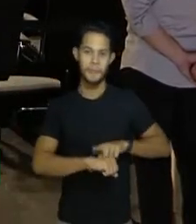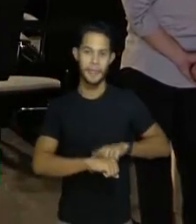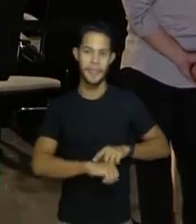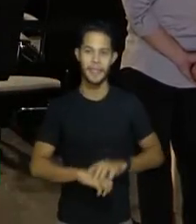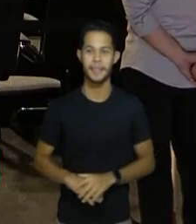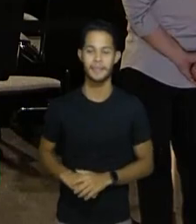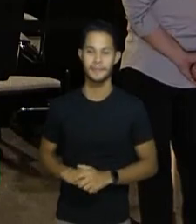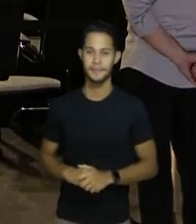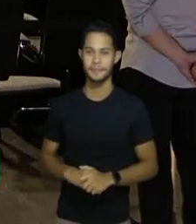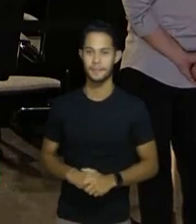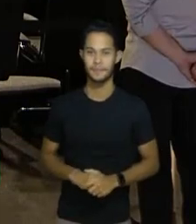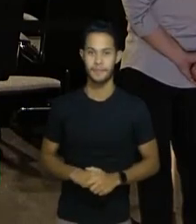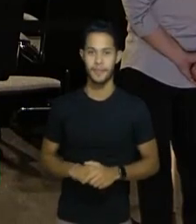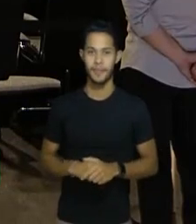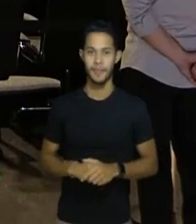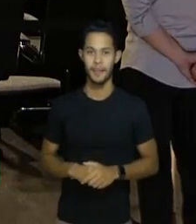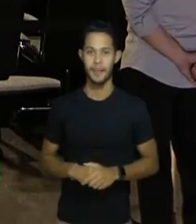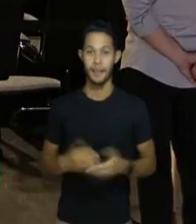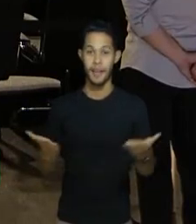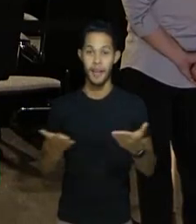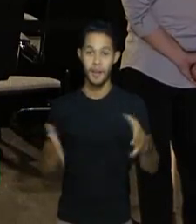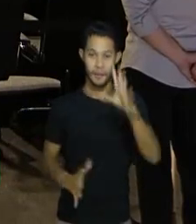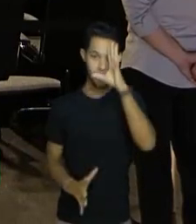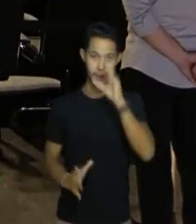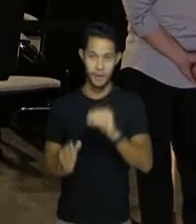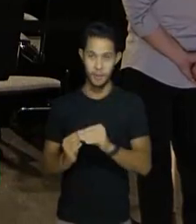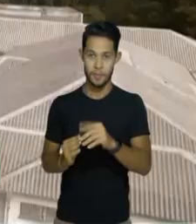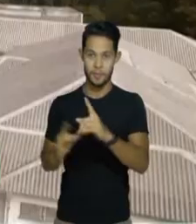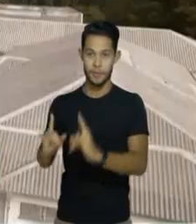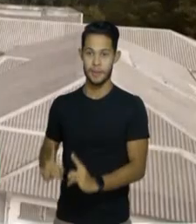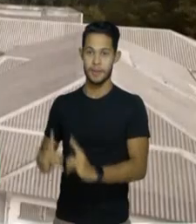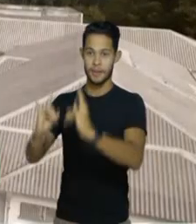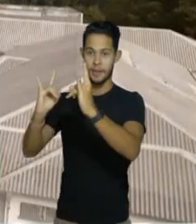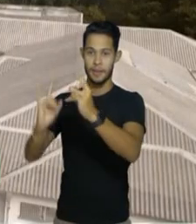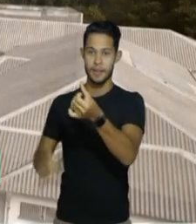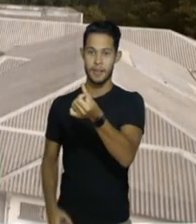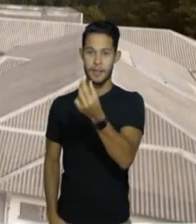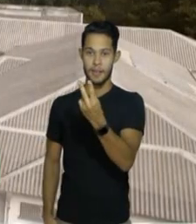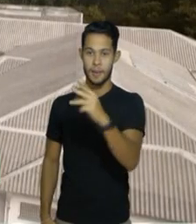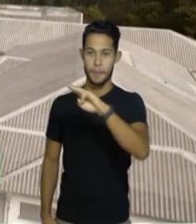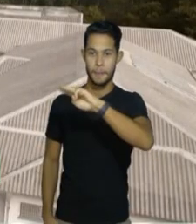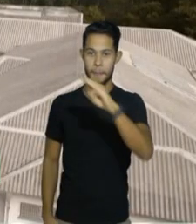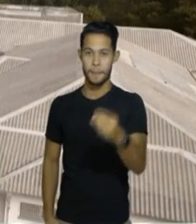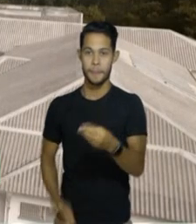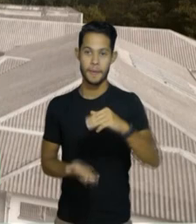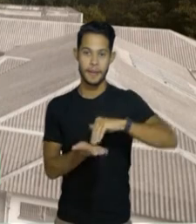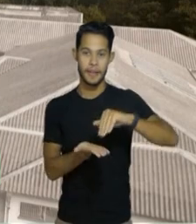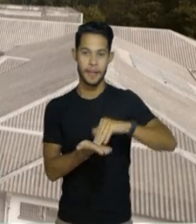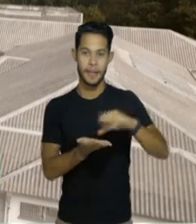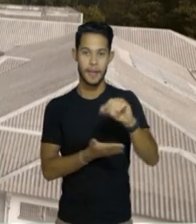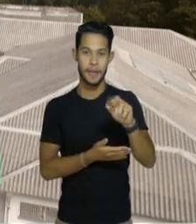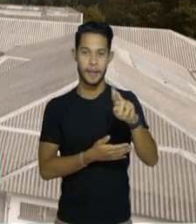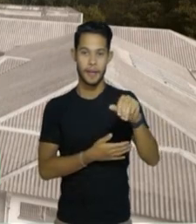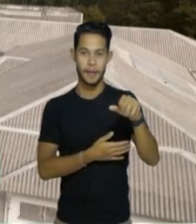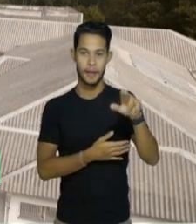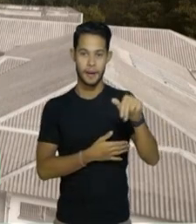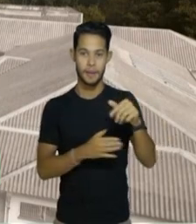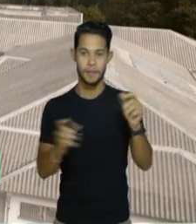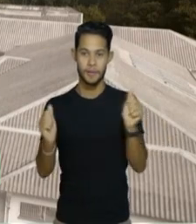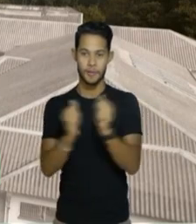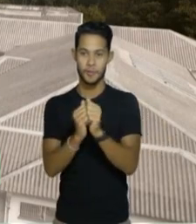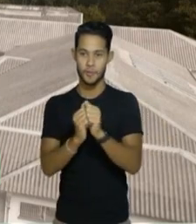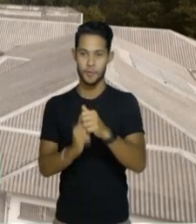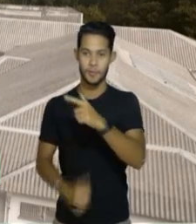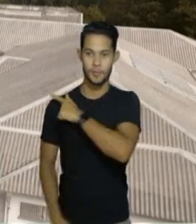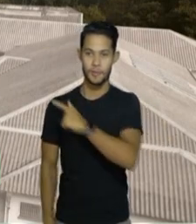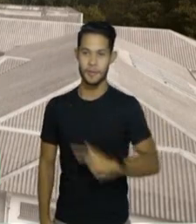Bom, só para finalizar, essa aqui é a nossa torre, 62 milhões, em que a nossa secretária Carmen Zanotto, junto com o nosso governador Jorginho, todos